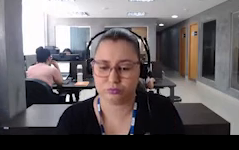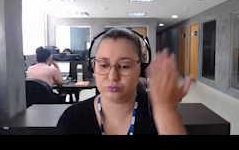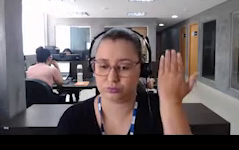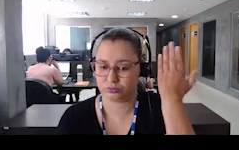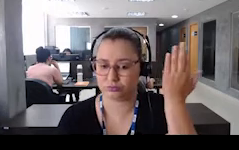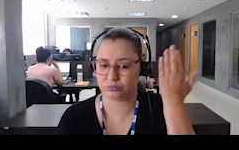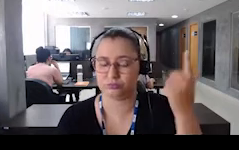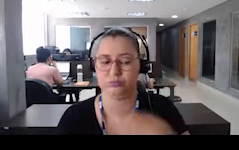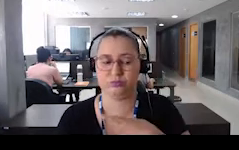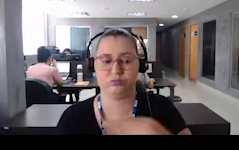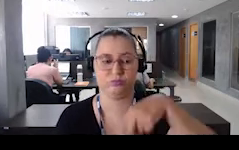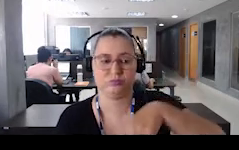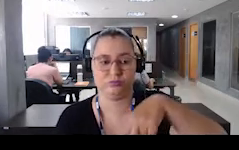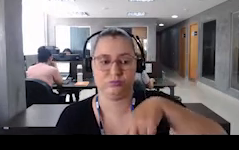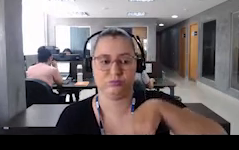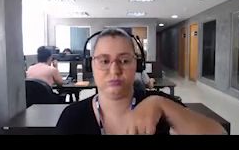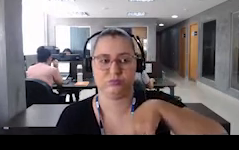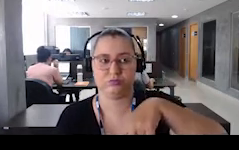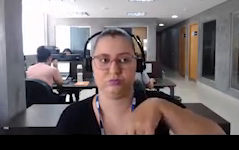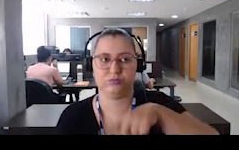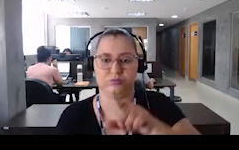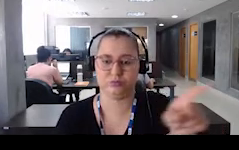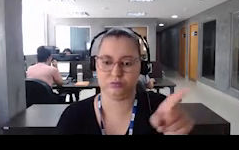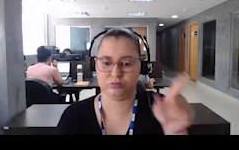ó. Foi desse triângulo aqui, ó.